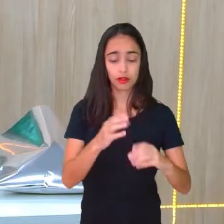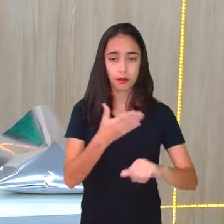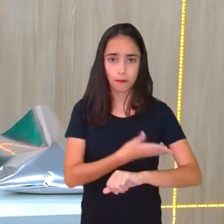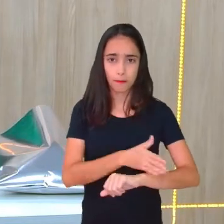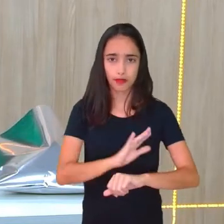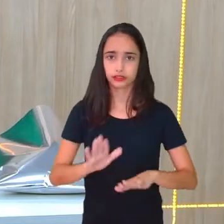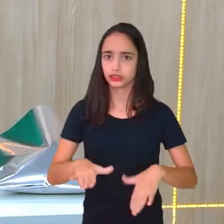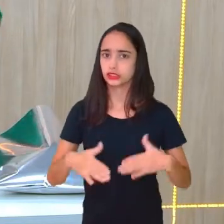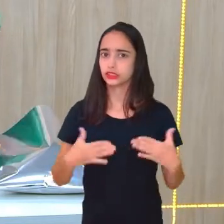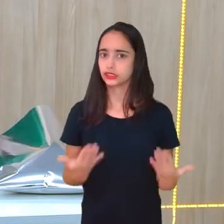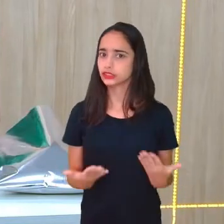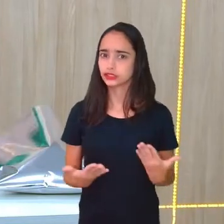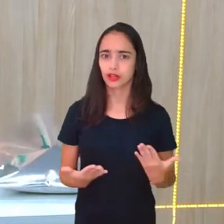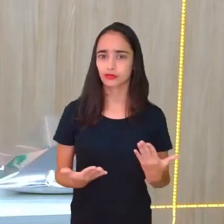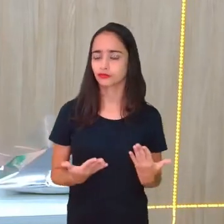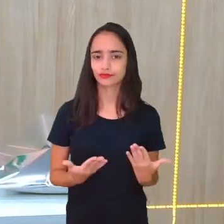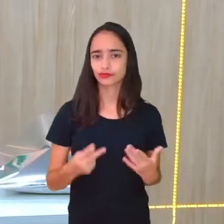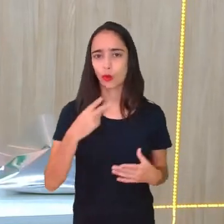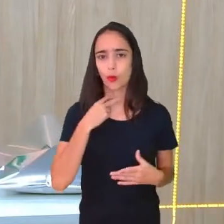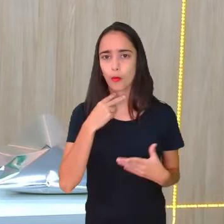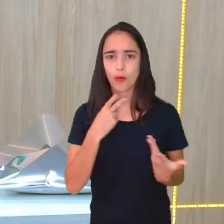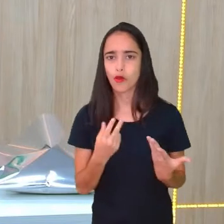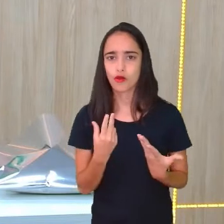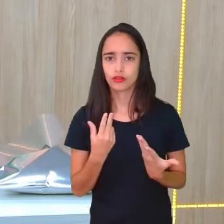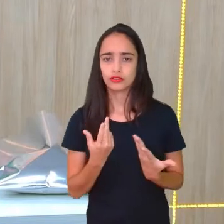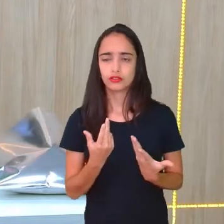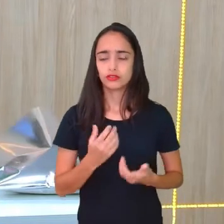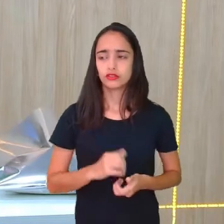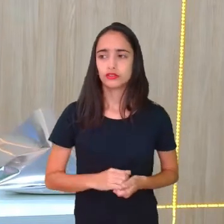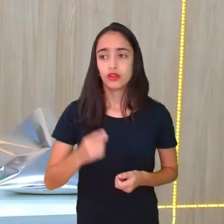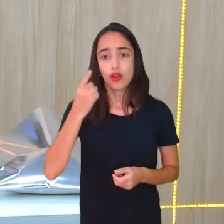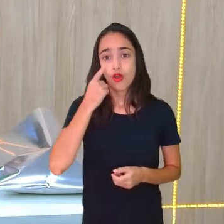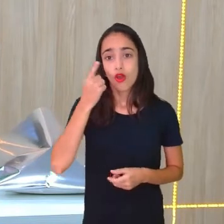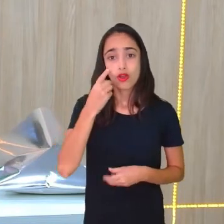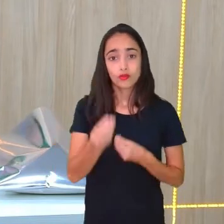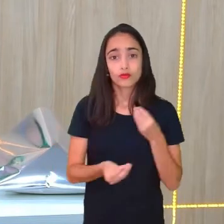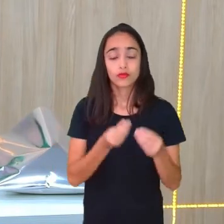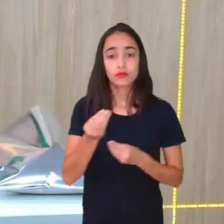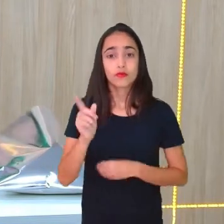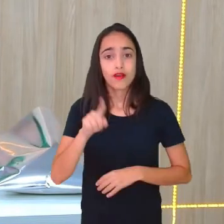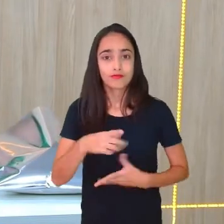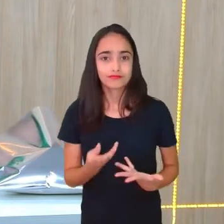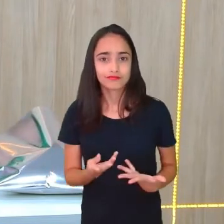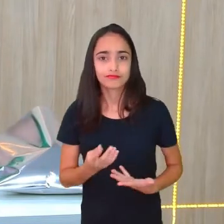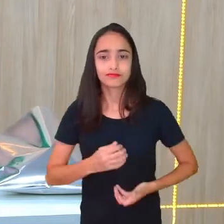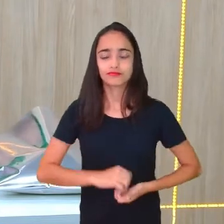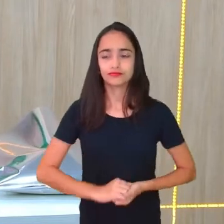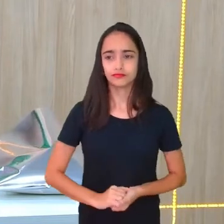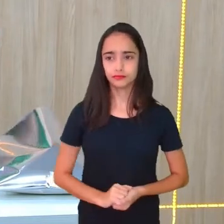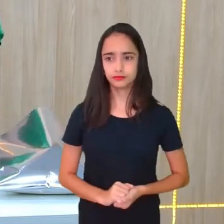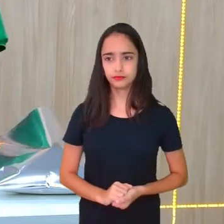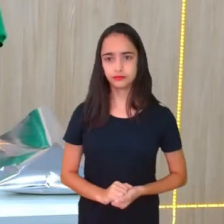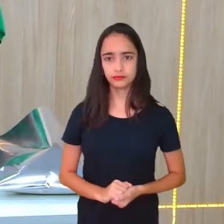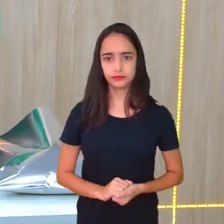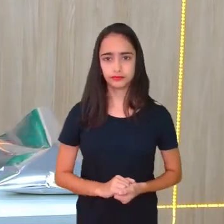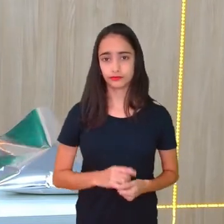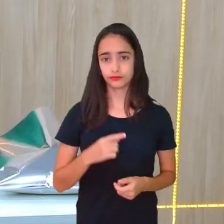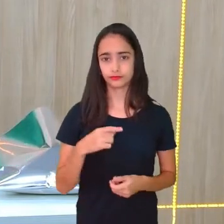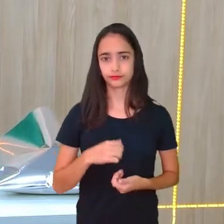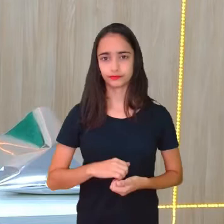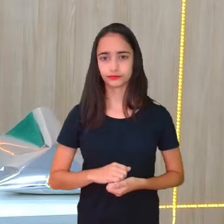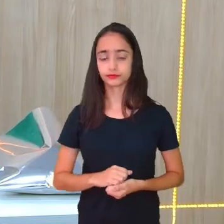impossível. Olha a dobradinha de matemática com a nossa língua, que é o português. Né? Você